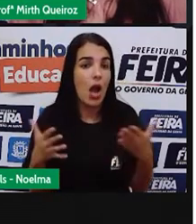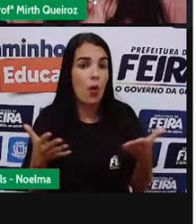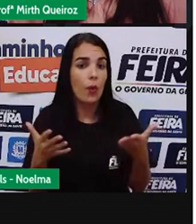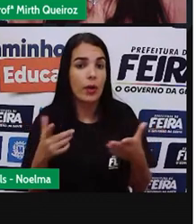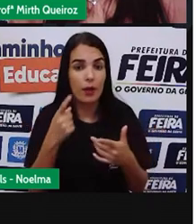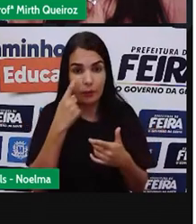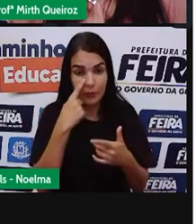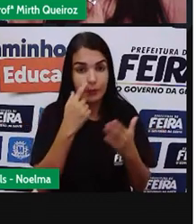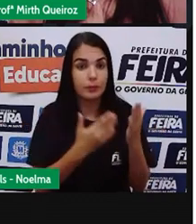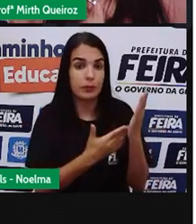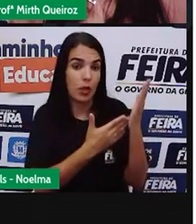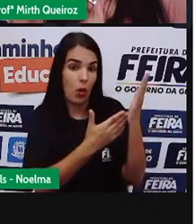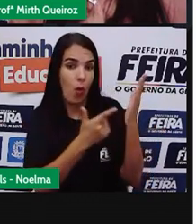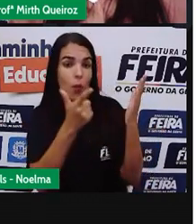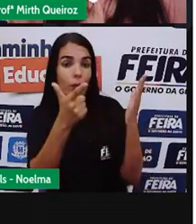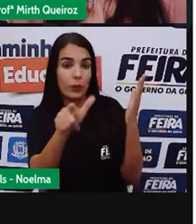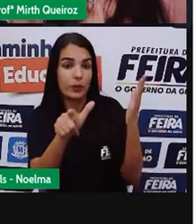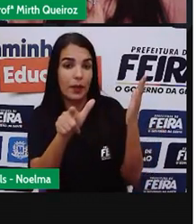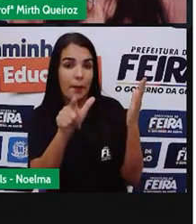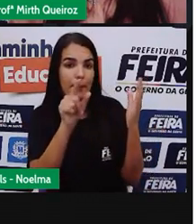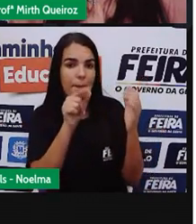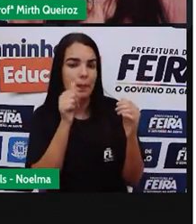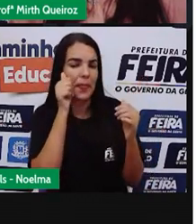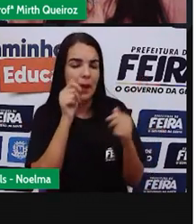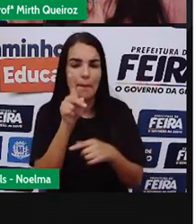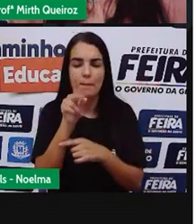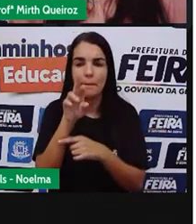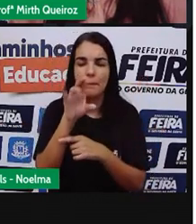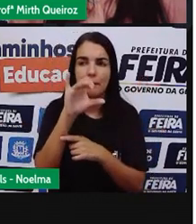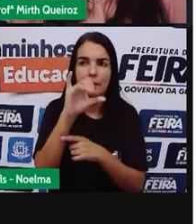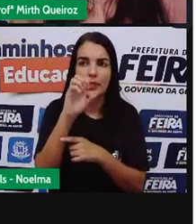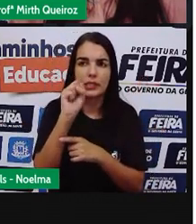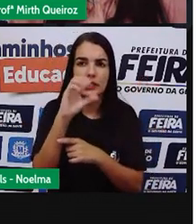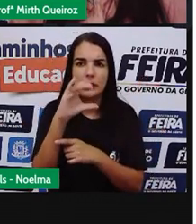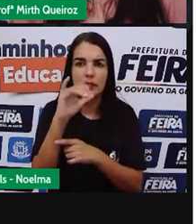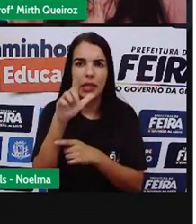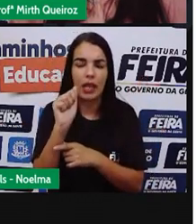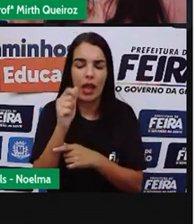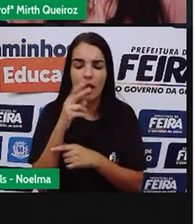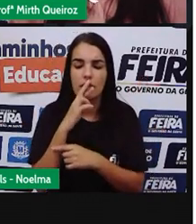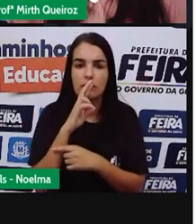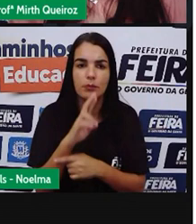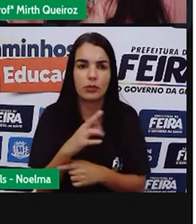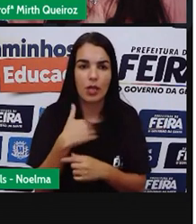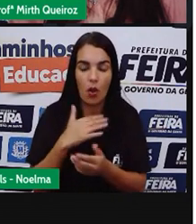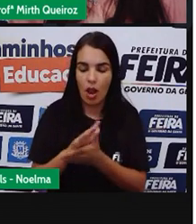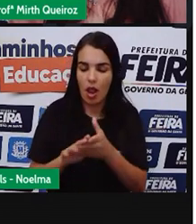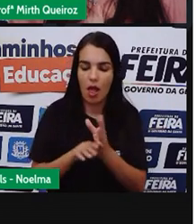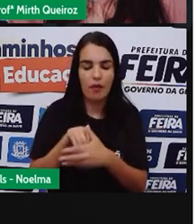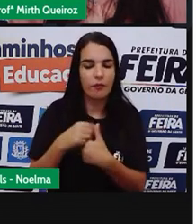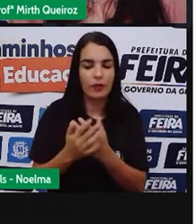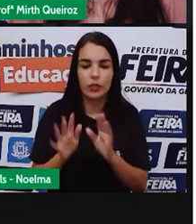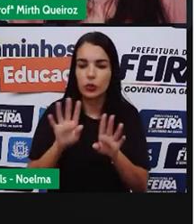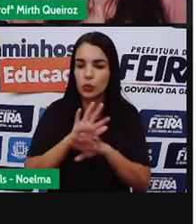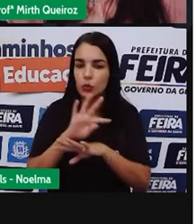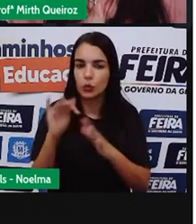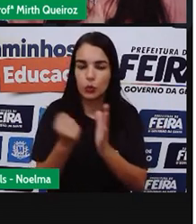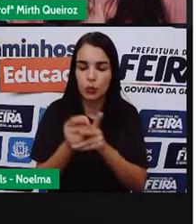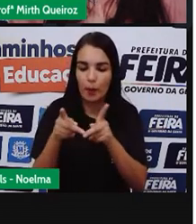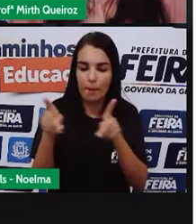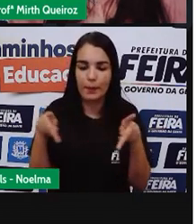certo? Olha mais um aqui. Priscila responde, eu lavei toda a louça. A pontuação correta